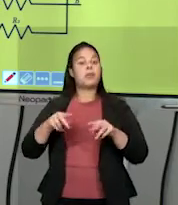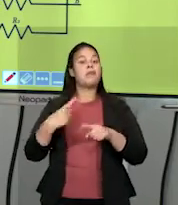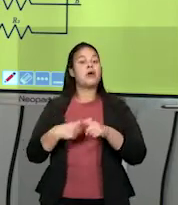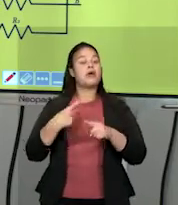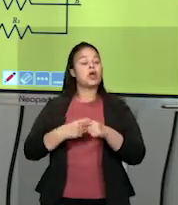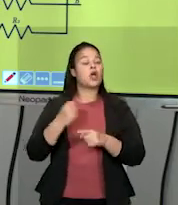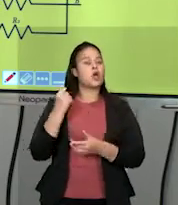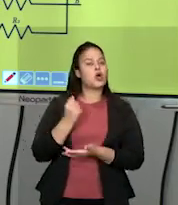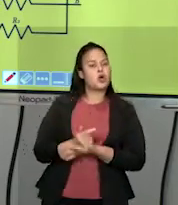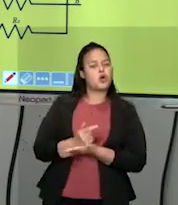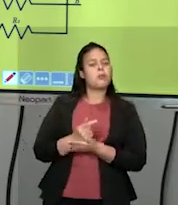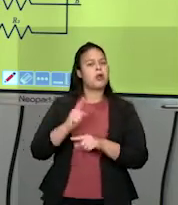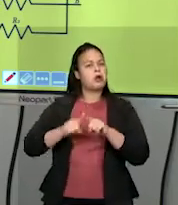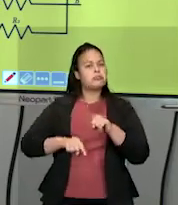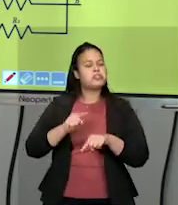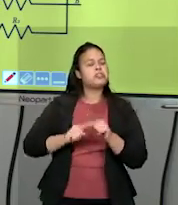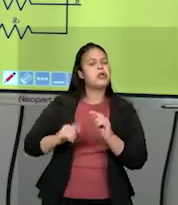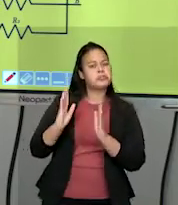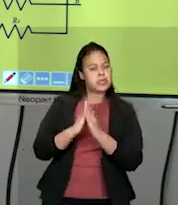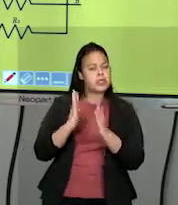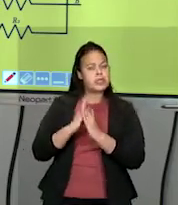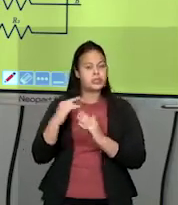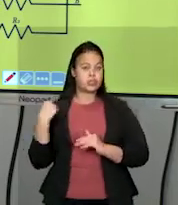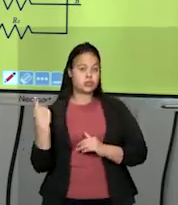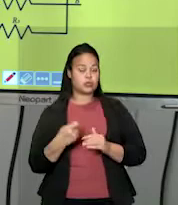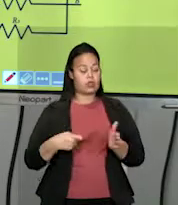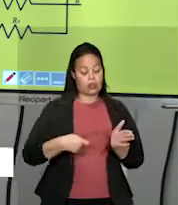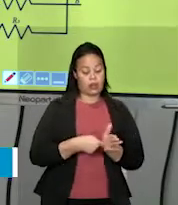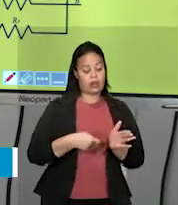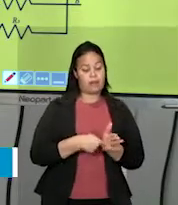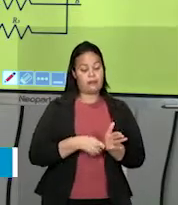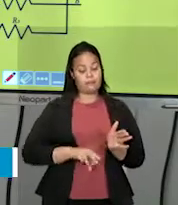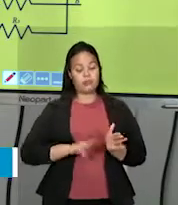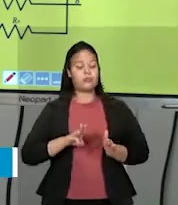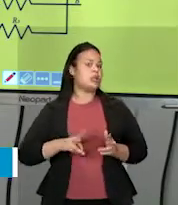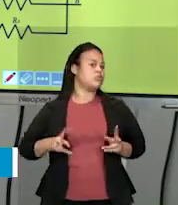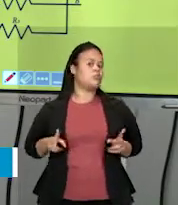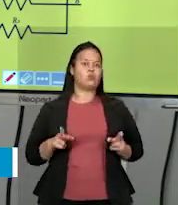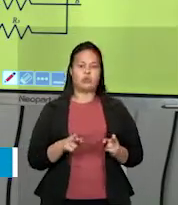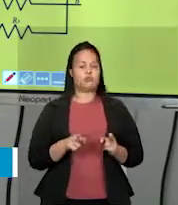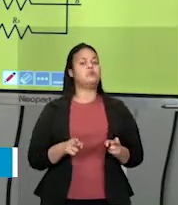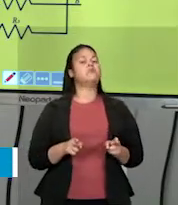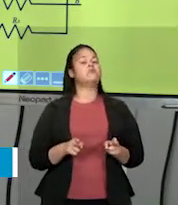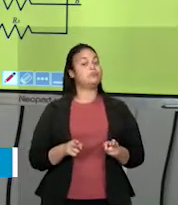os eletrodomésticos, eles têm que estar ligados à mesma voltagem. E é isso que